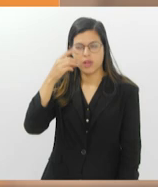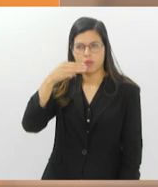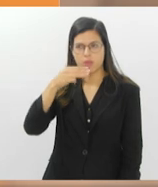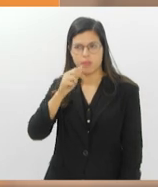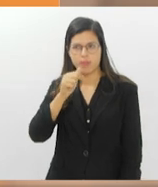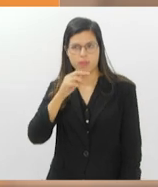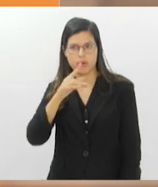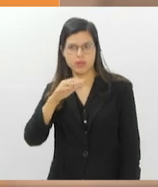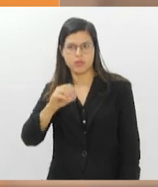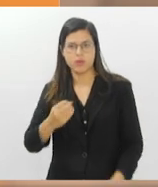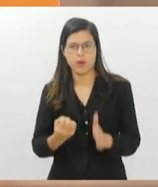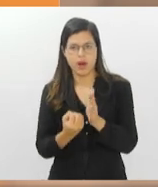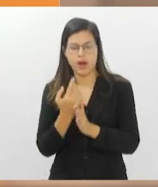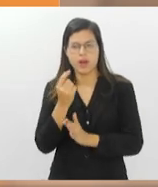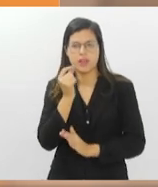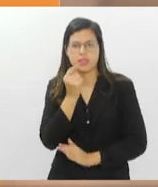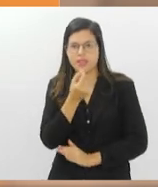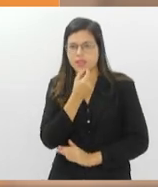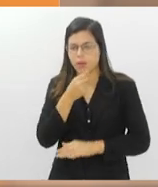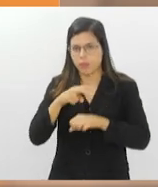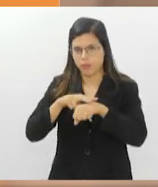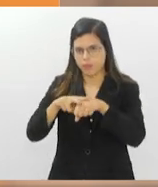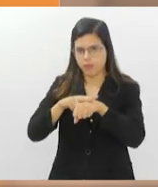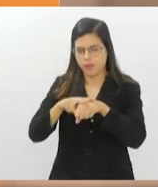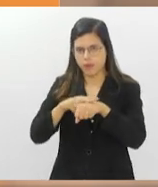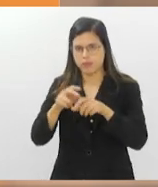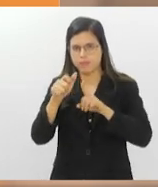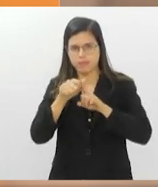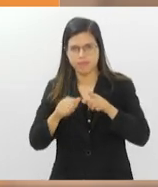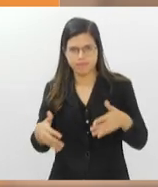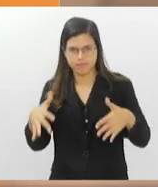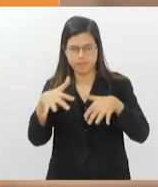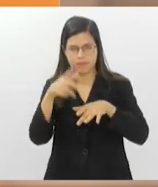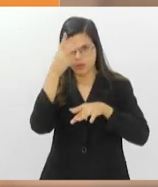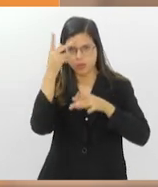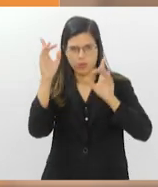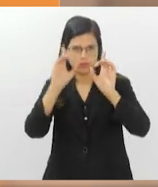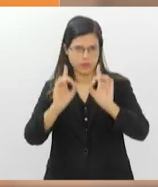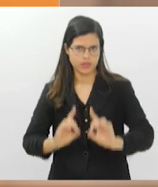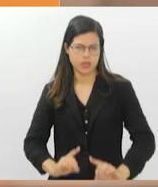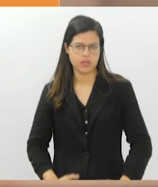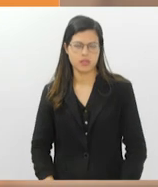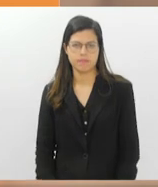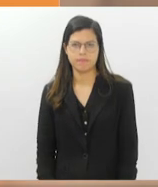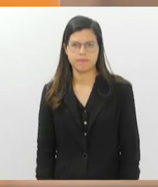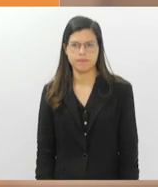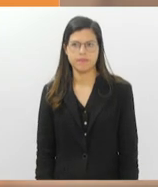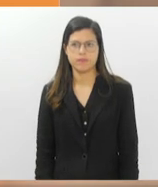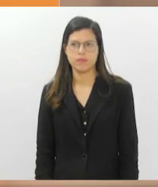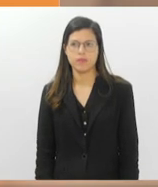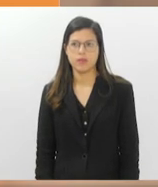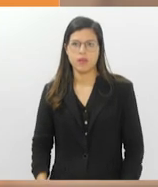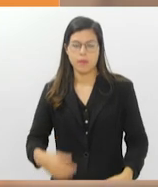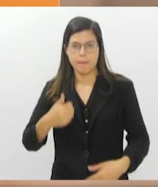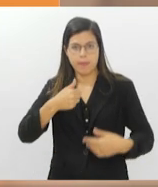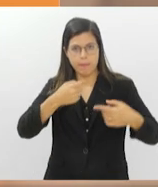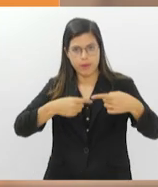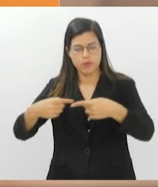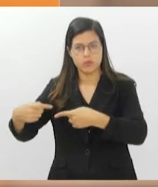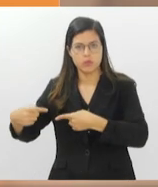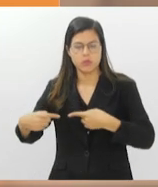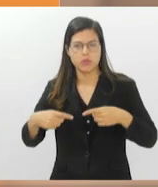cria o Setembro Verde, mês da inclusão das pessoas com deficiência. e em primeira discussão,